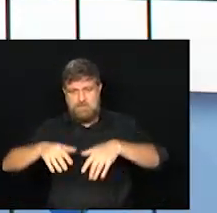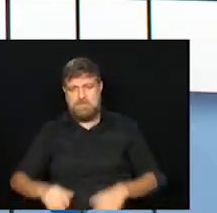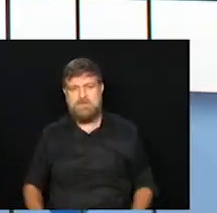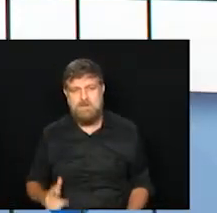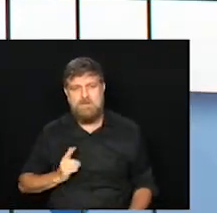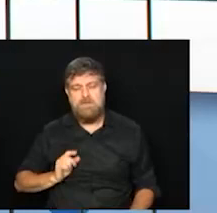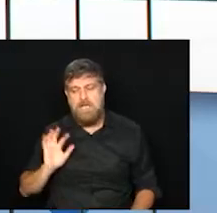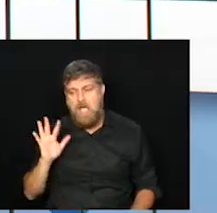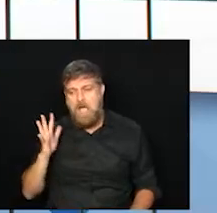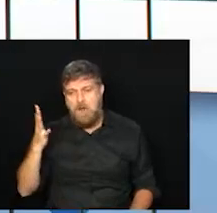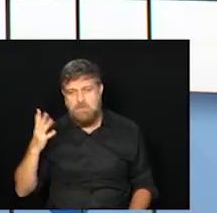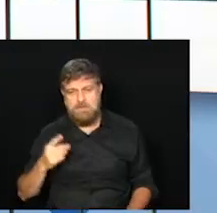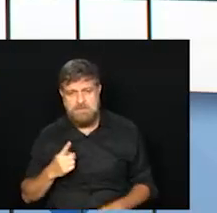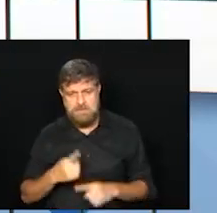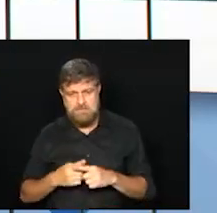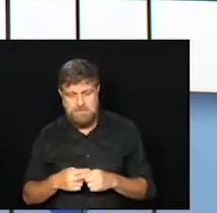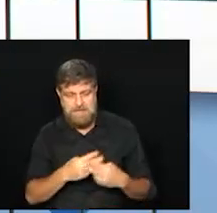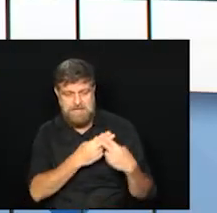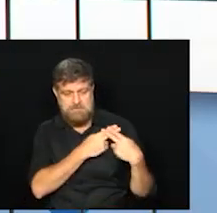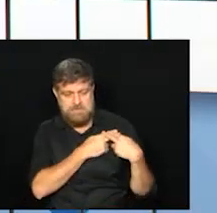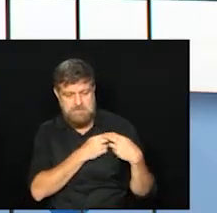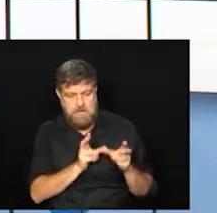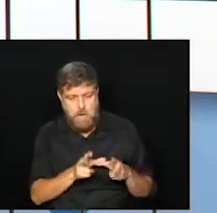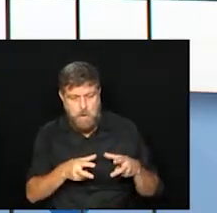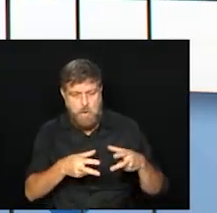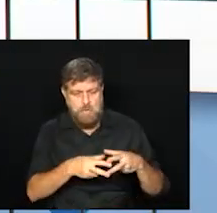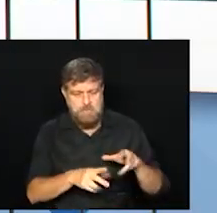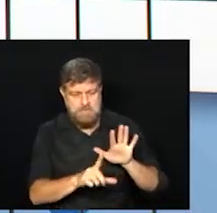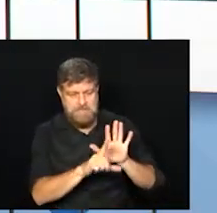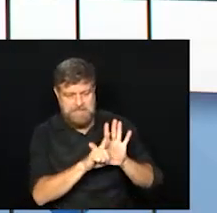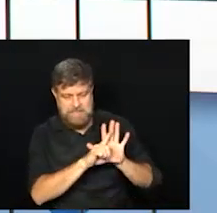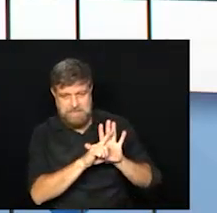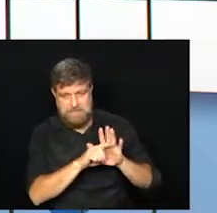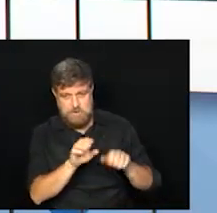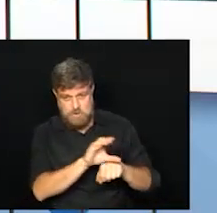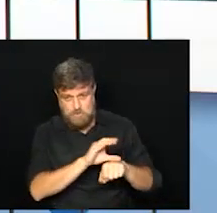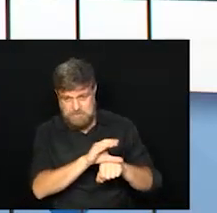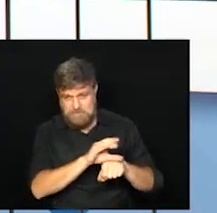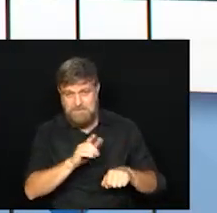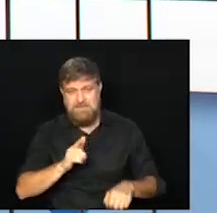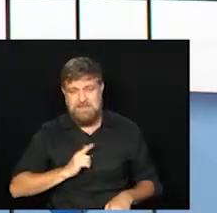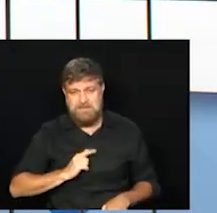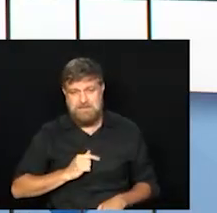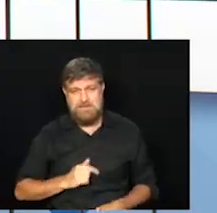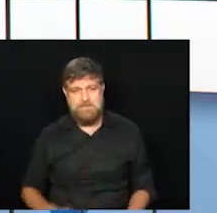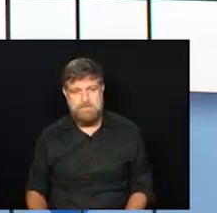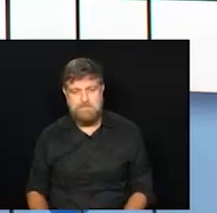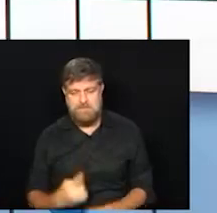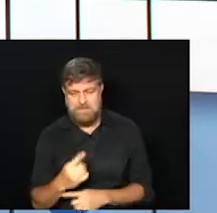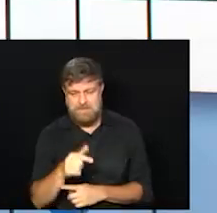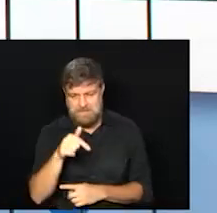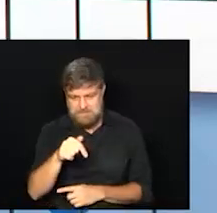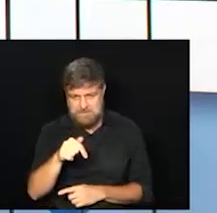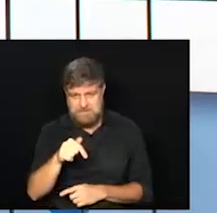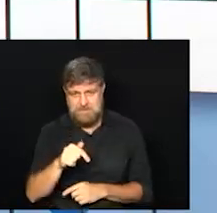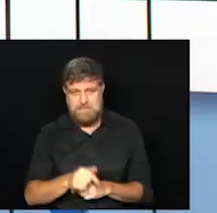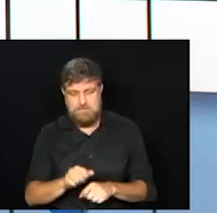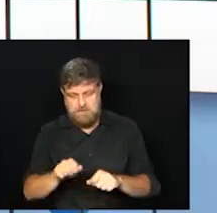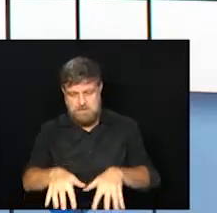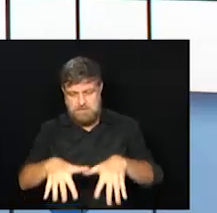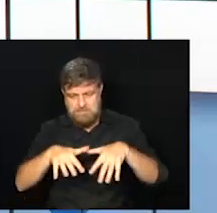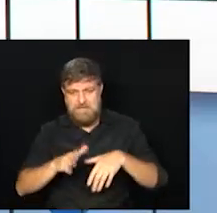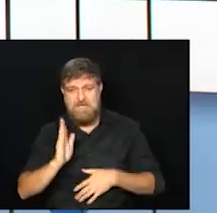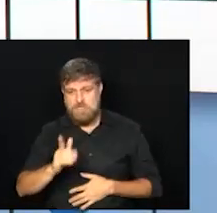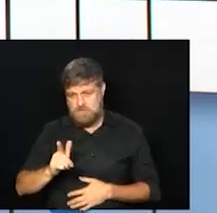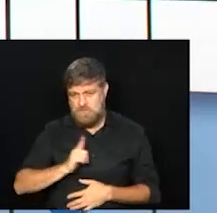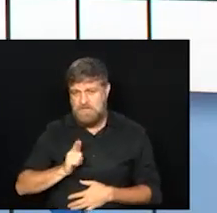serão realizadas pela Comissão de Constituição e Legalidade, será uma na sequência da outra. Na 17ª, porque nós já tivemos